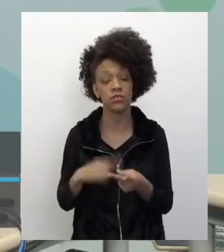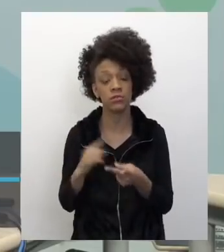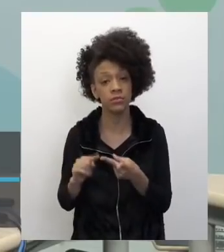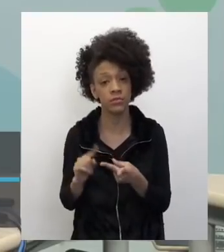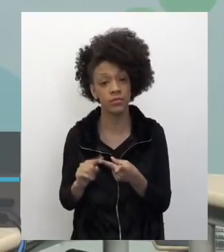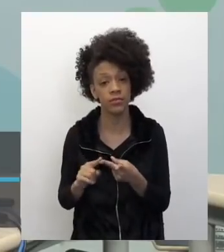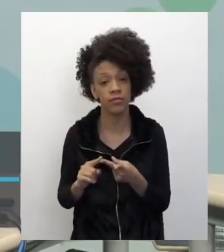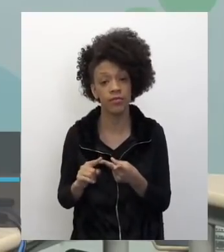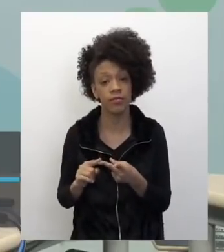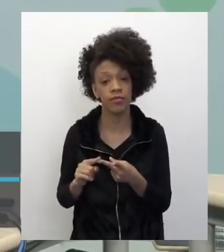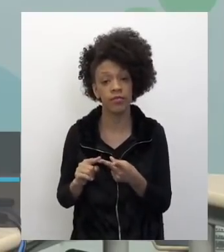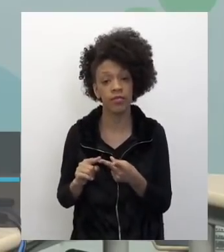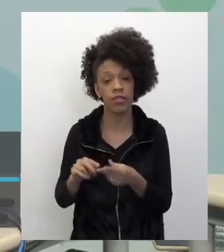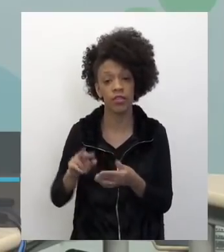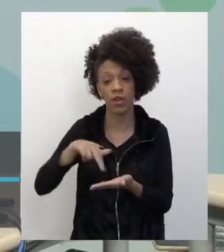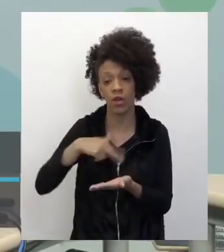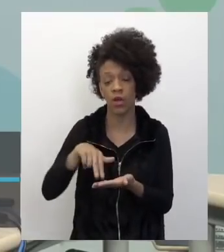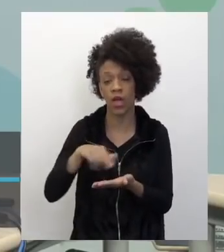em solo com a dança cigana.